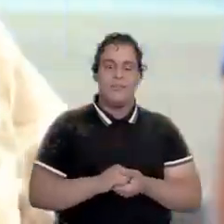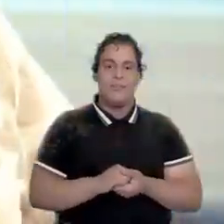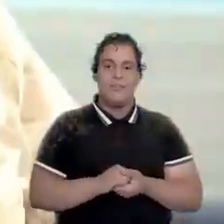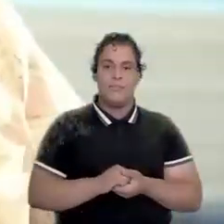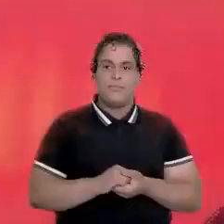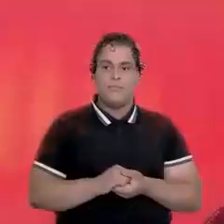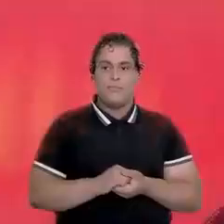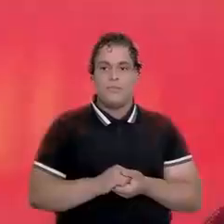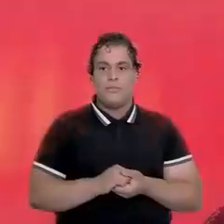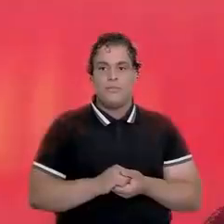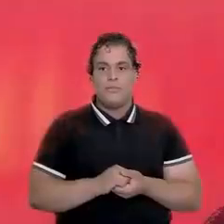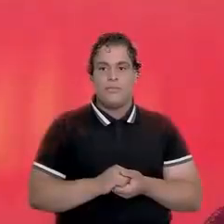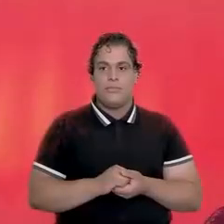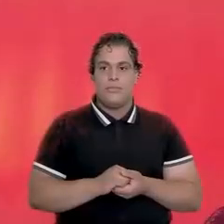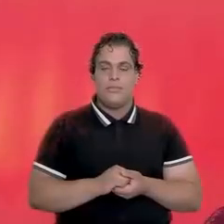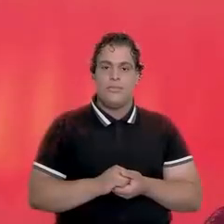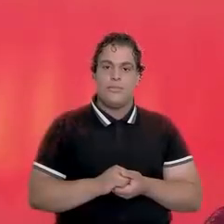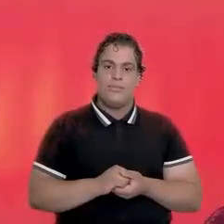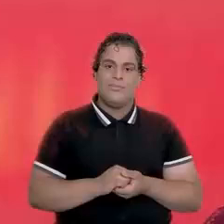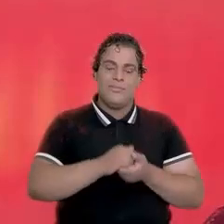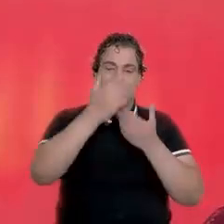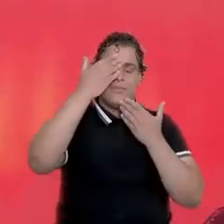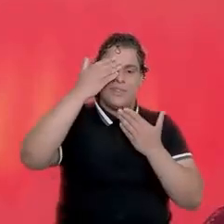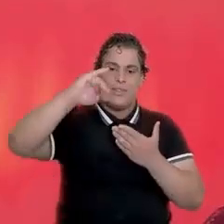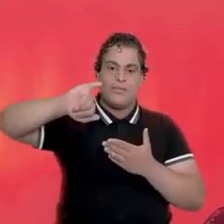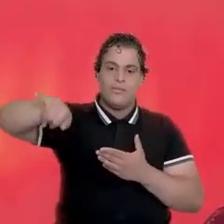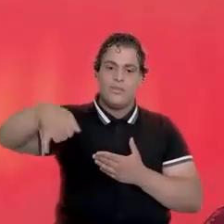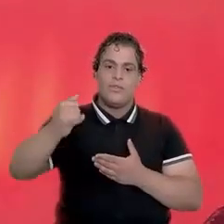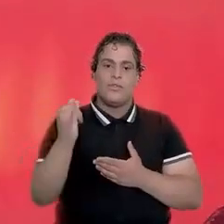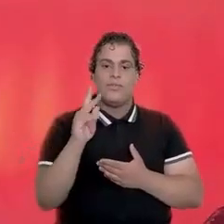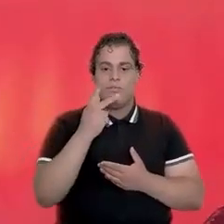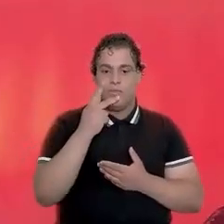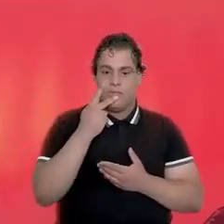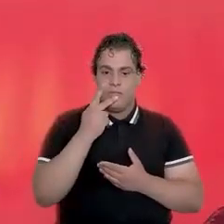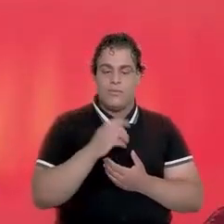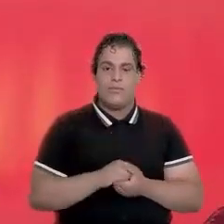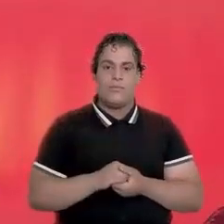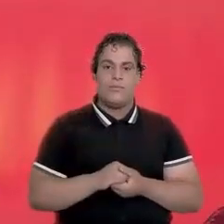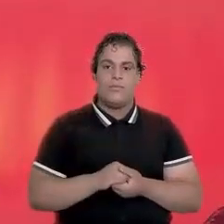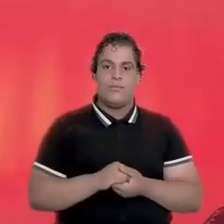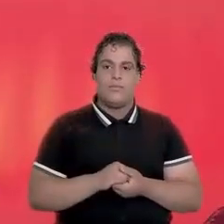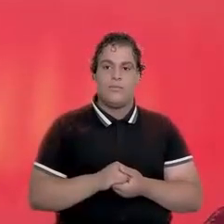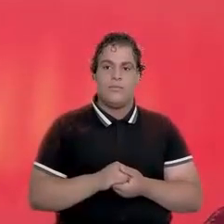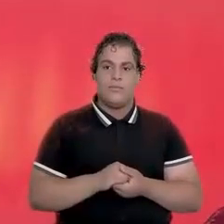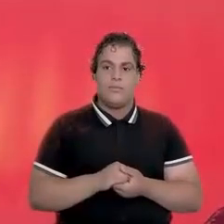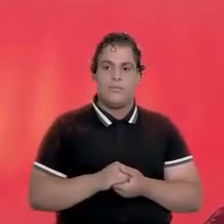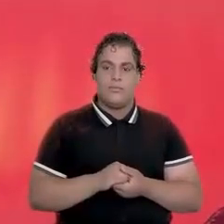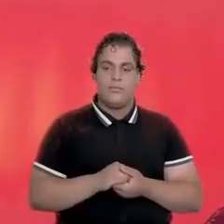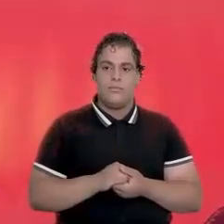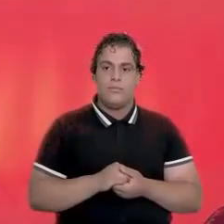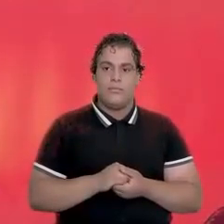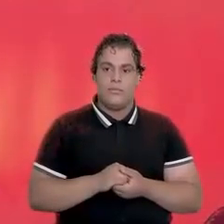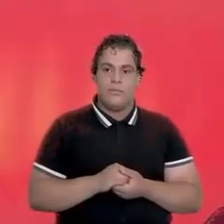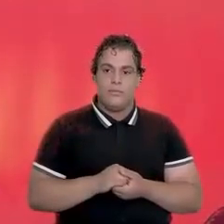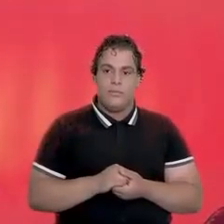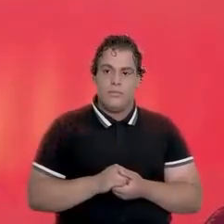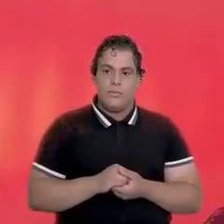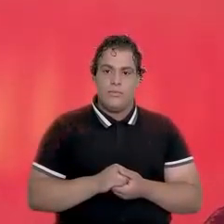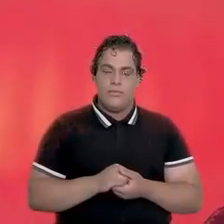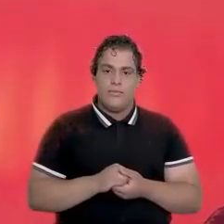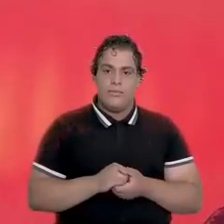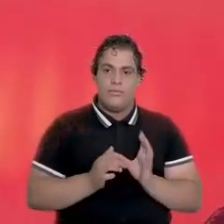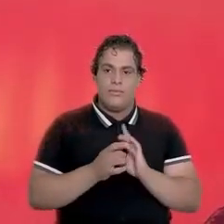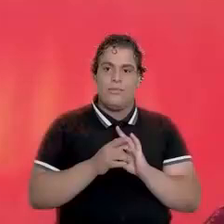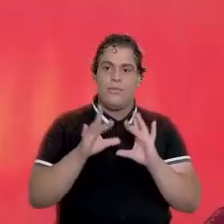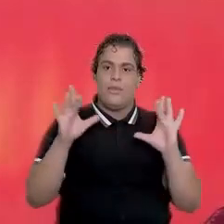Muito obrigada pela oportunidade de estar falando. Então, é a questão de abrir, é aquele